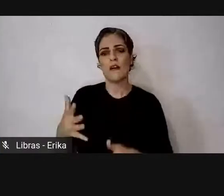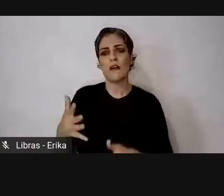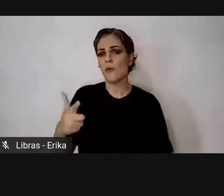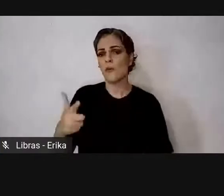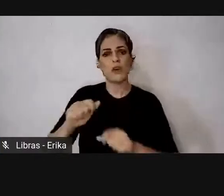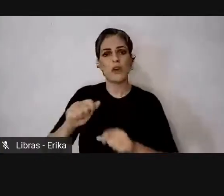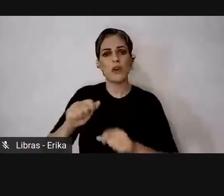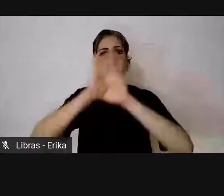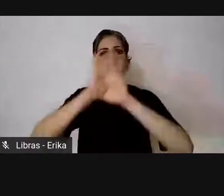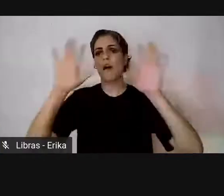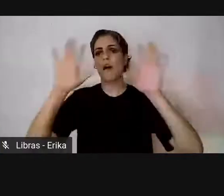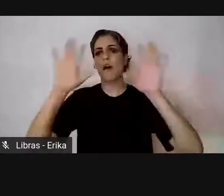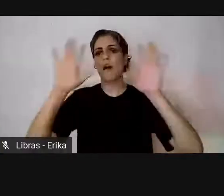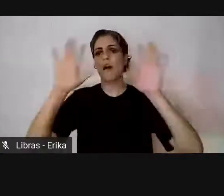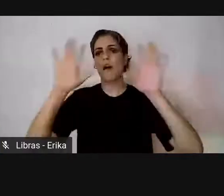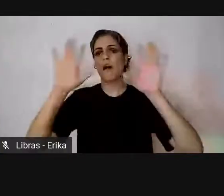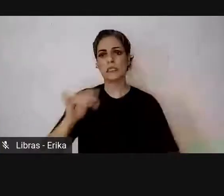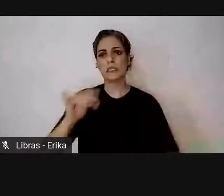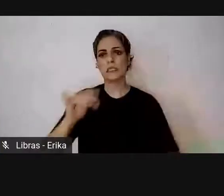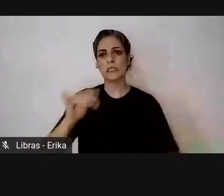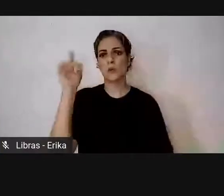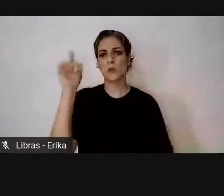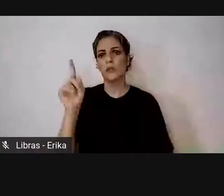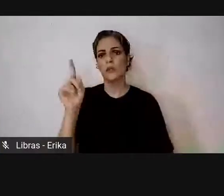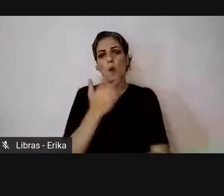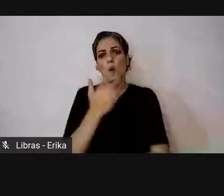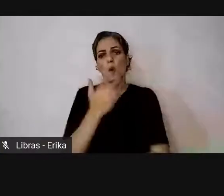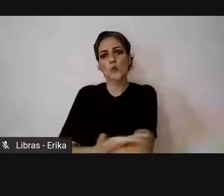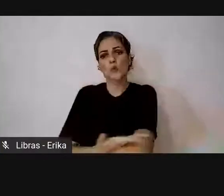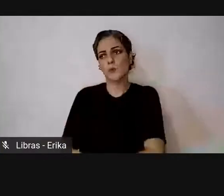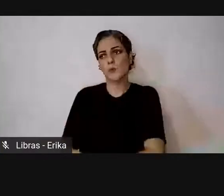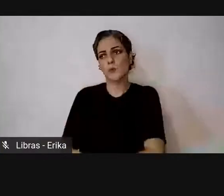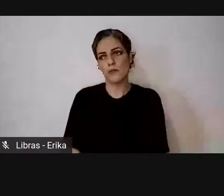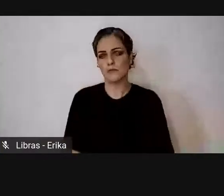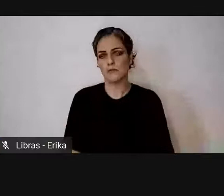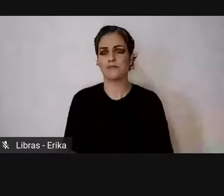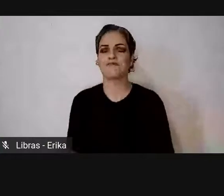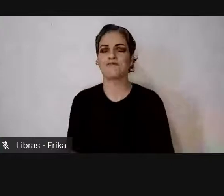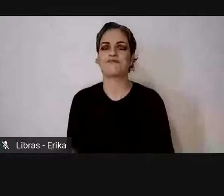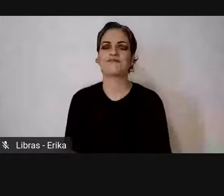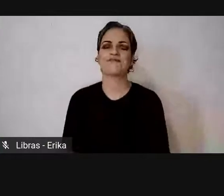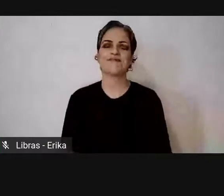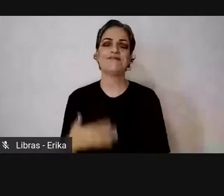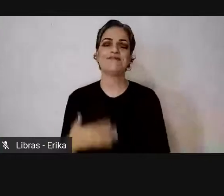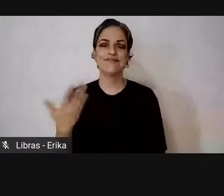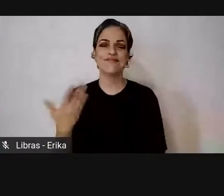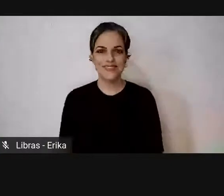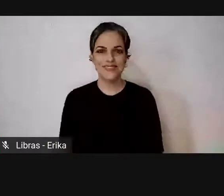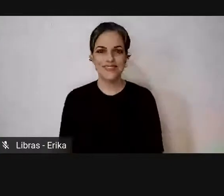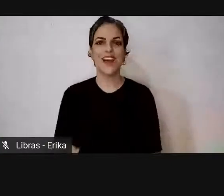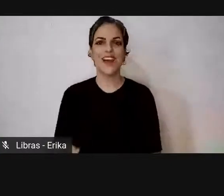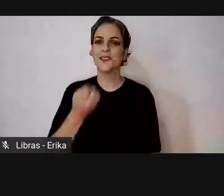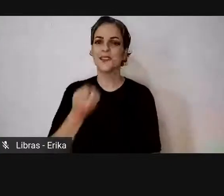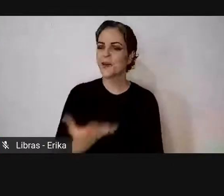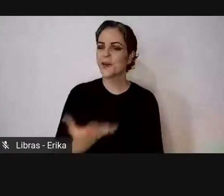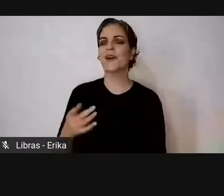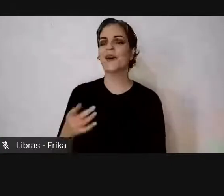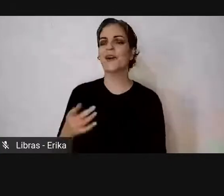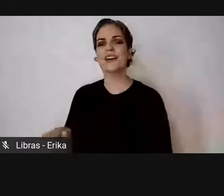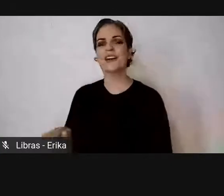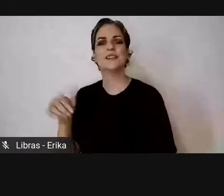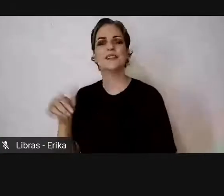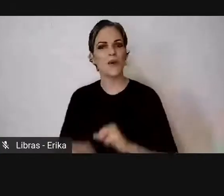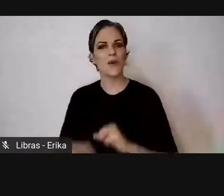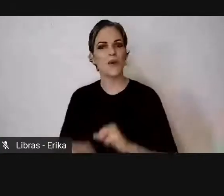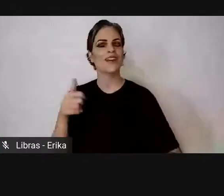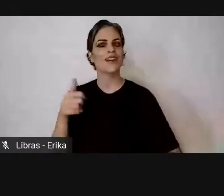né? Então, isso foi uma grande mudança. Eu até comecei, de certa forma, durante a licença até,